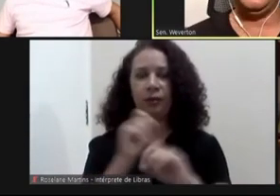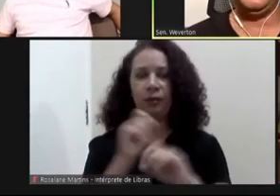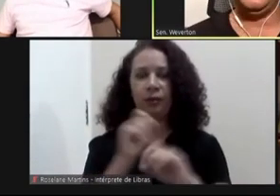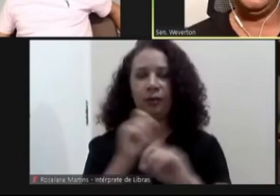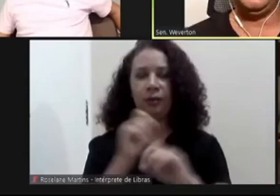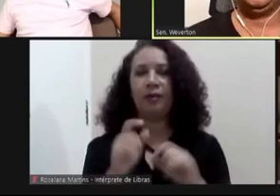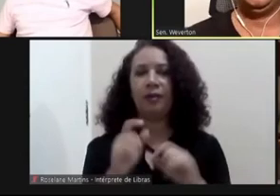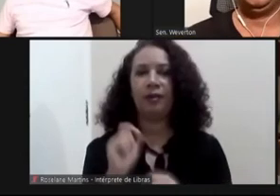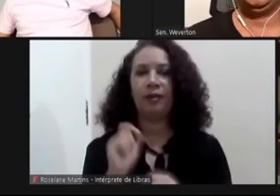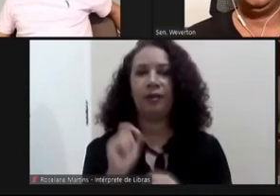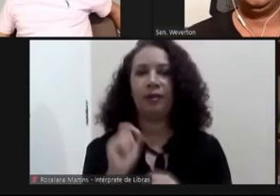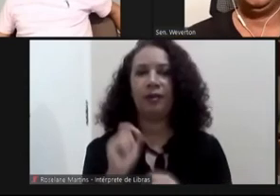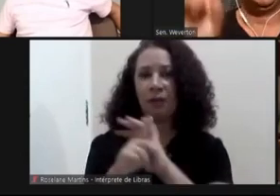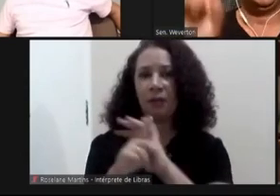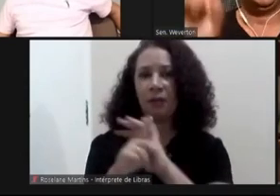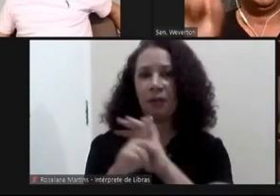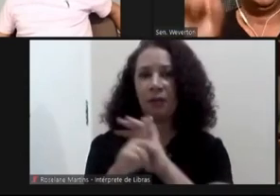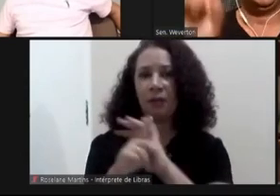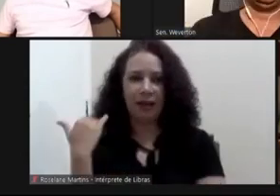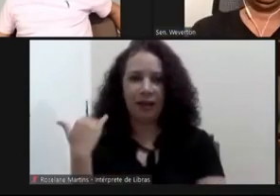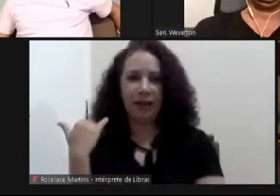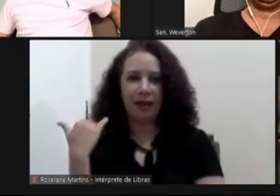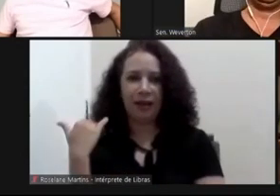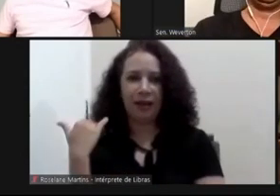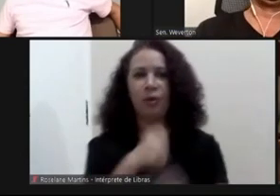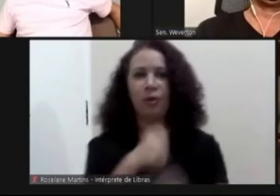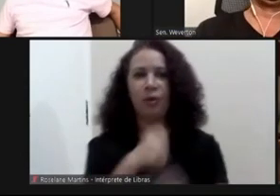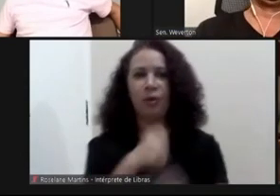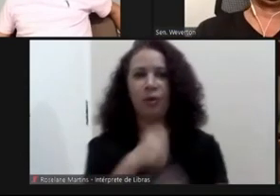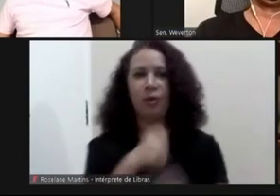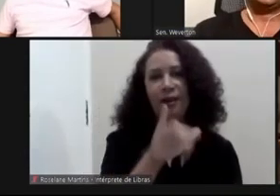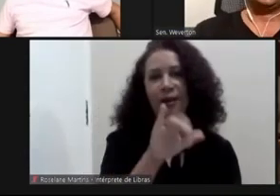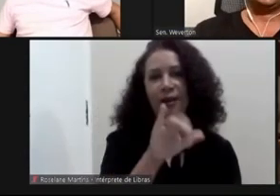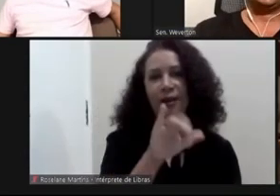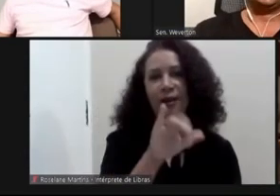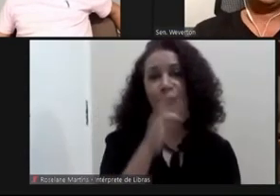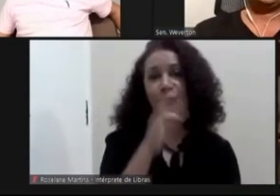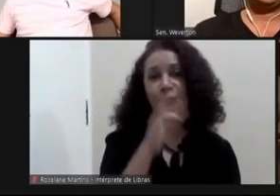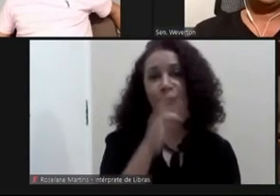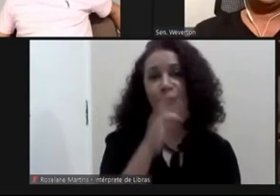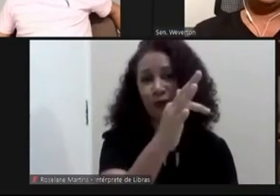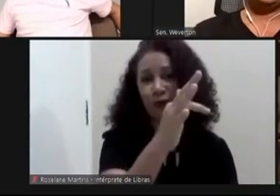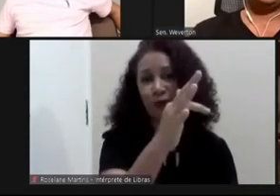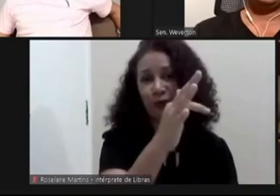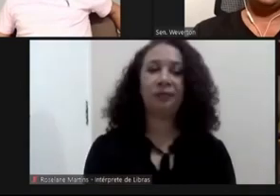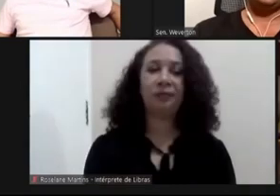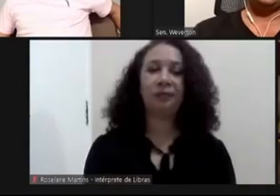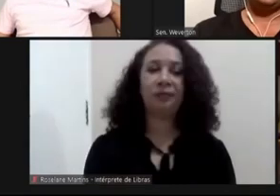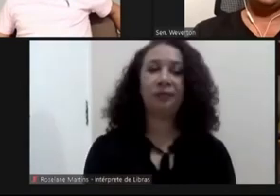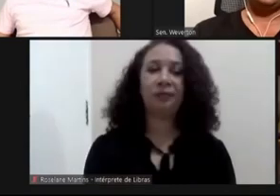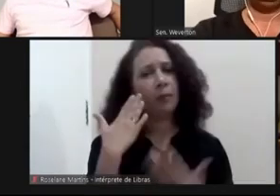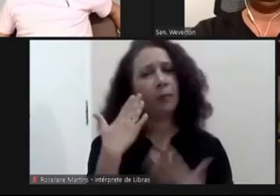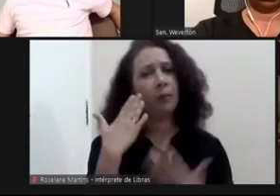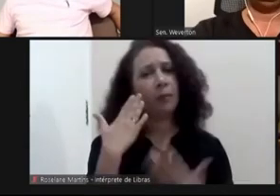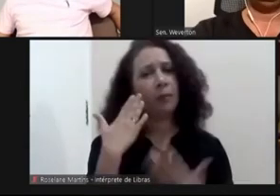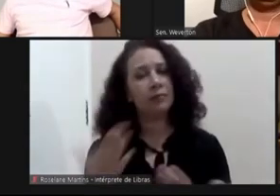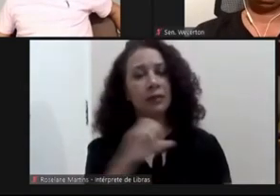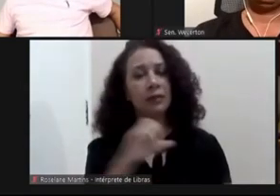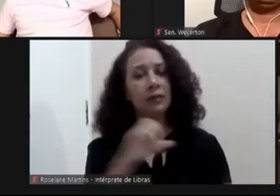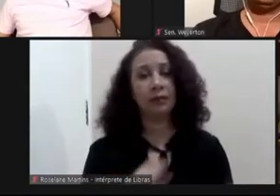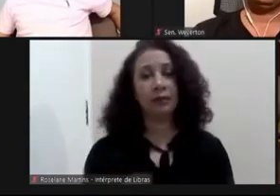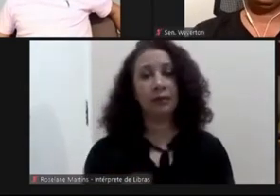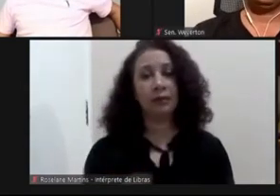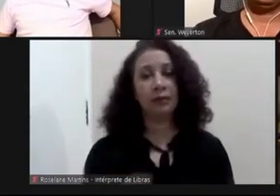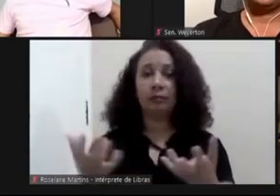futuro. Obrigada, obrigada, senador, pela sua intervenção. A gente queria muito estar fazendo